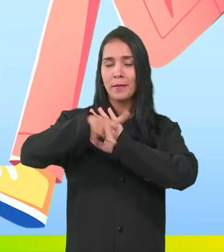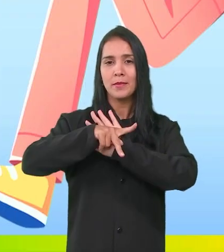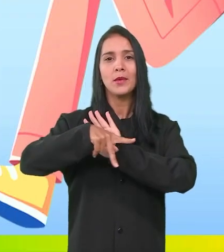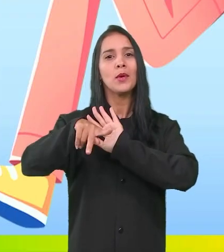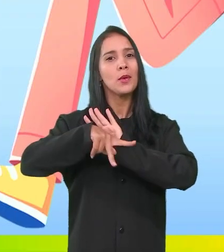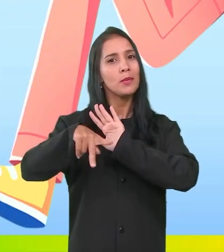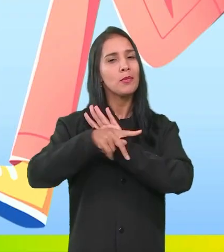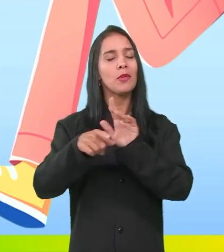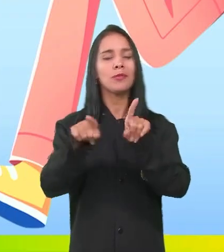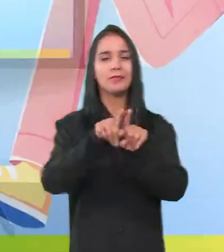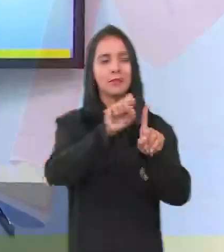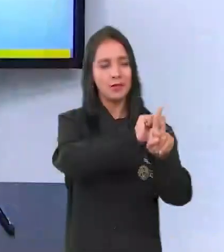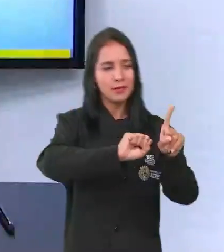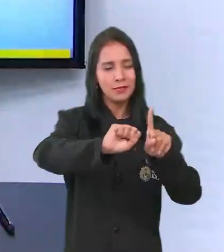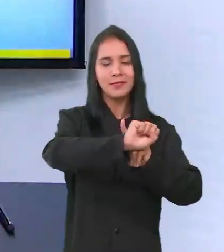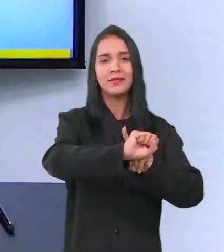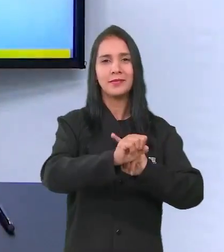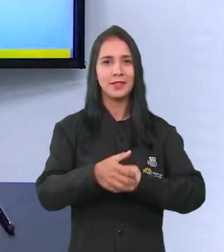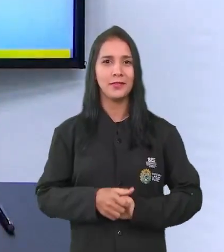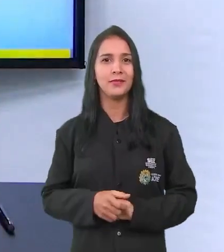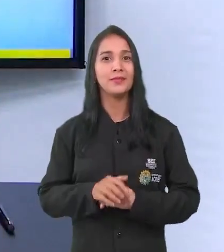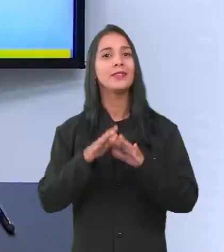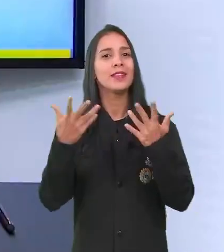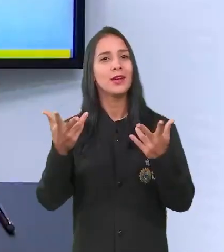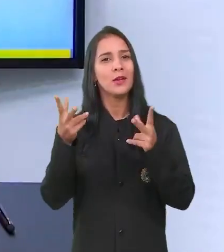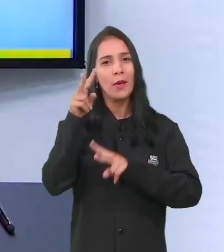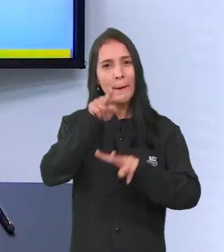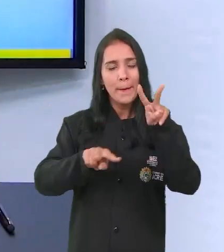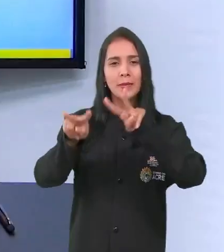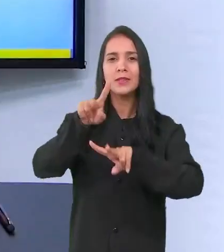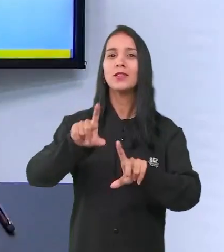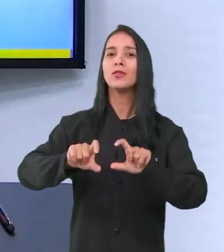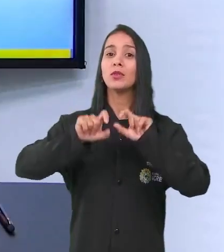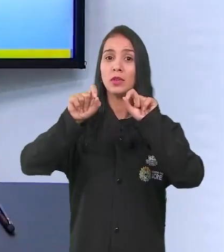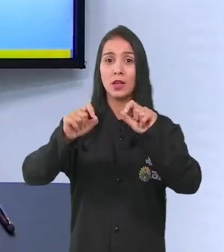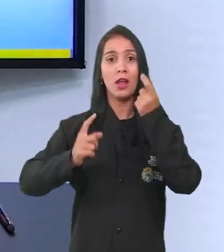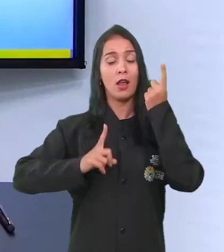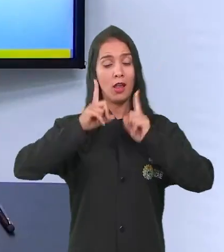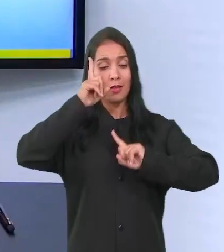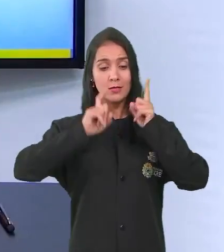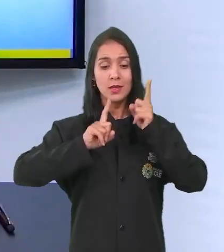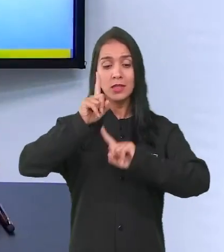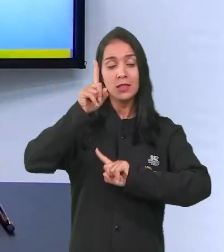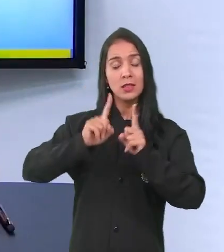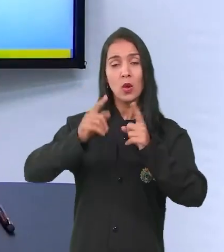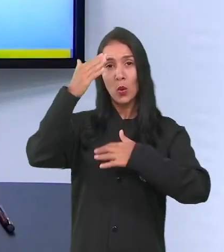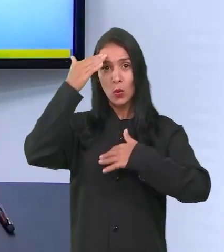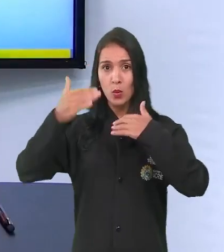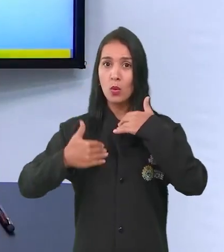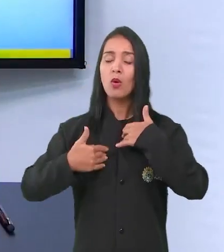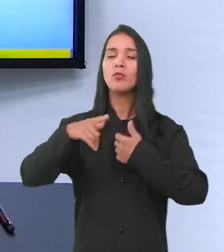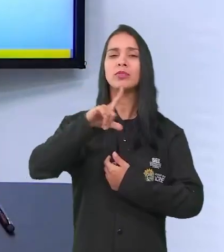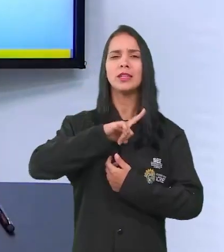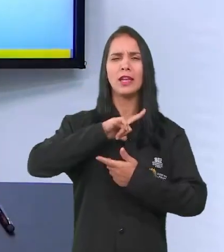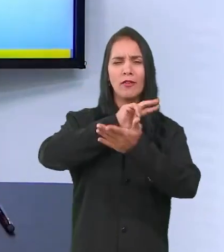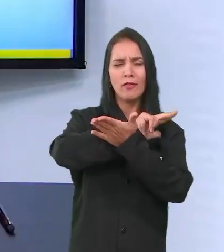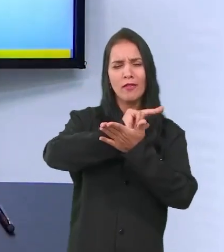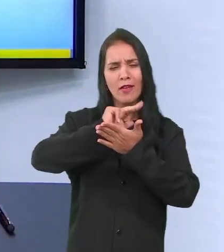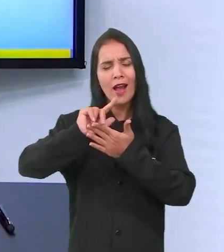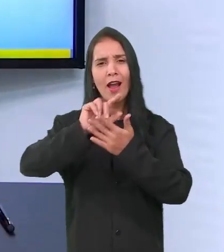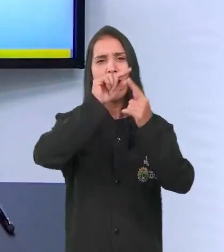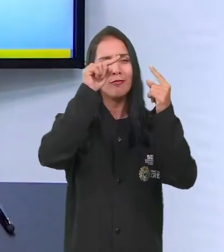social. Então, nós observamos aí que a expressão corporal ela é orgânica, ela é natural, mas também ela tem outras funções.